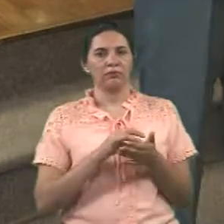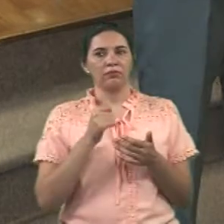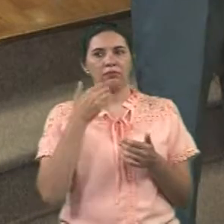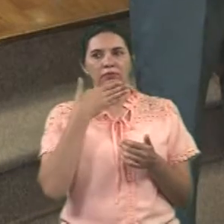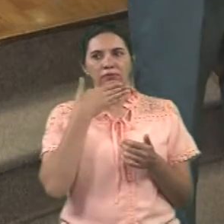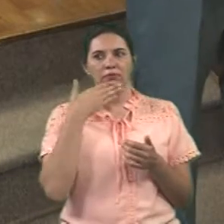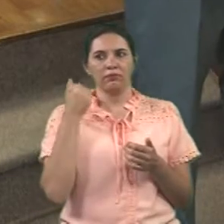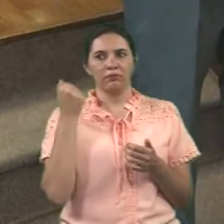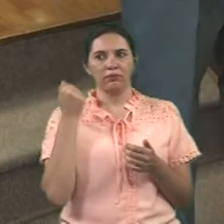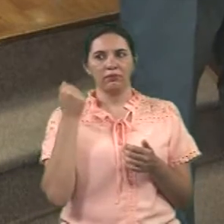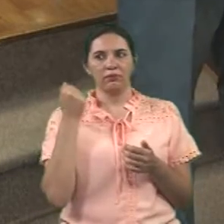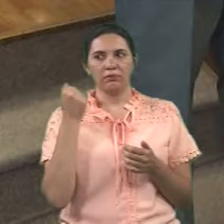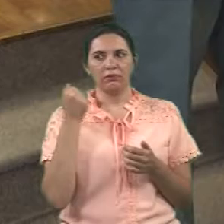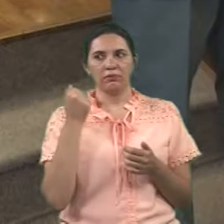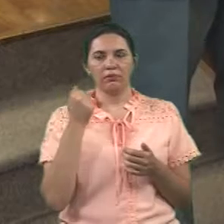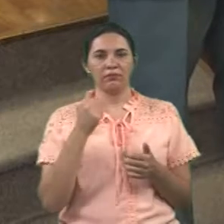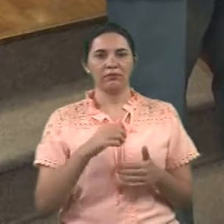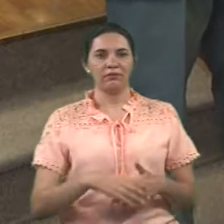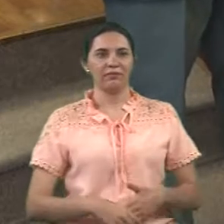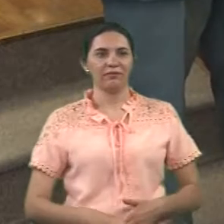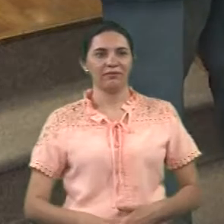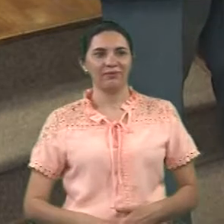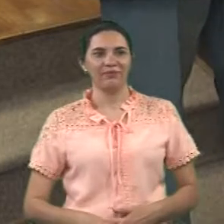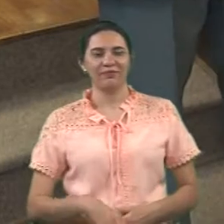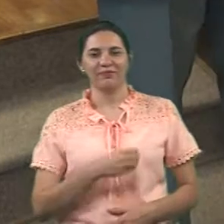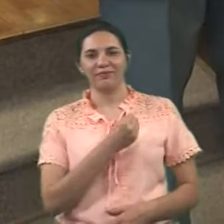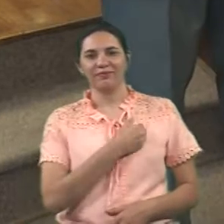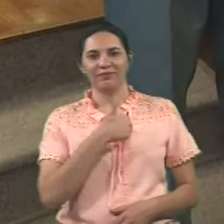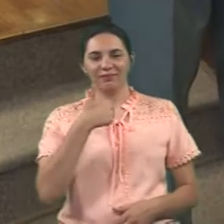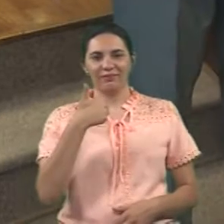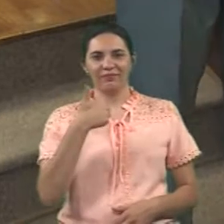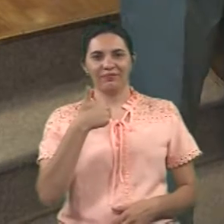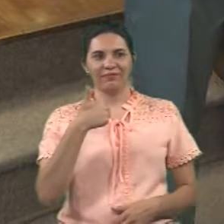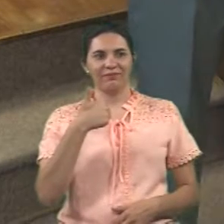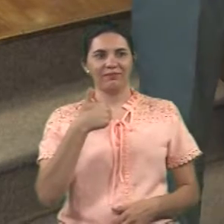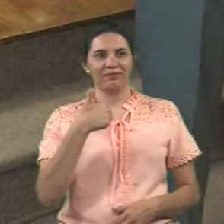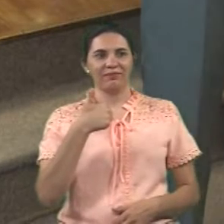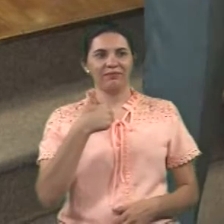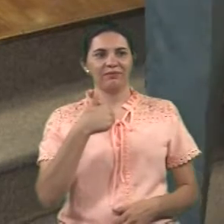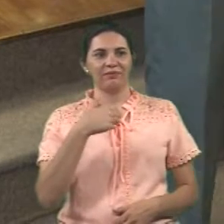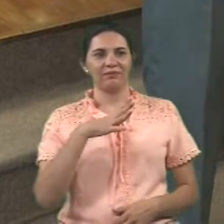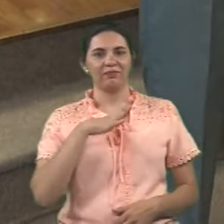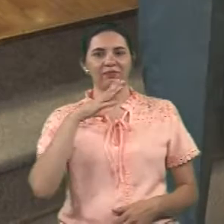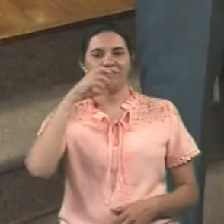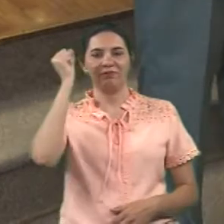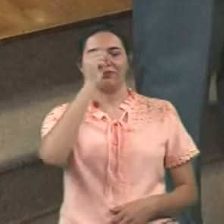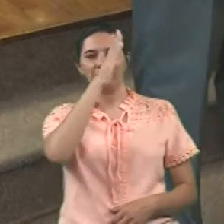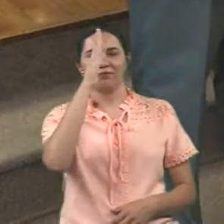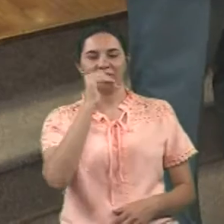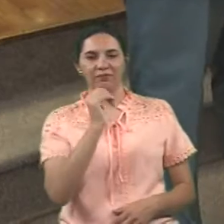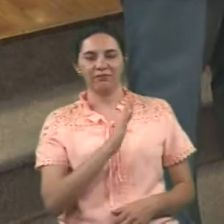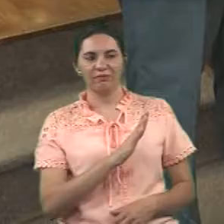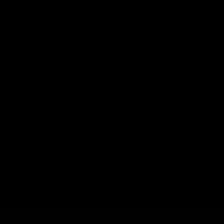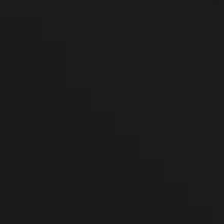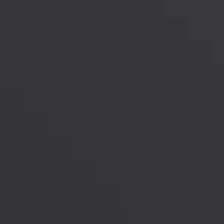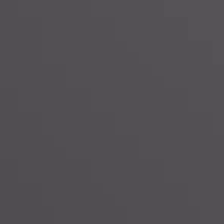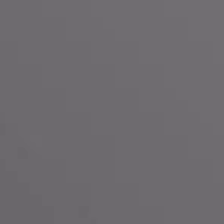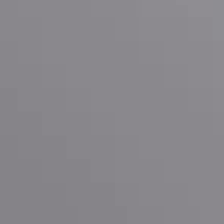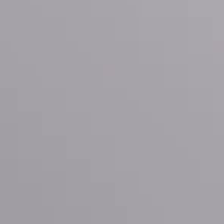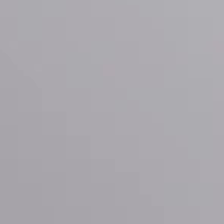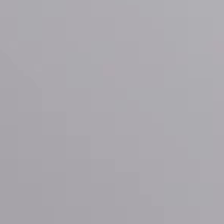atletas Marília é o atual número 1 do ranking brasileiro e possui um dos melhores centros de treinamento